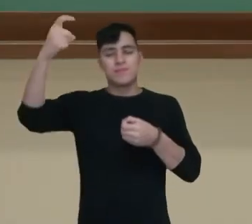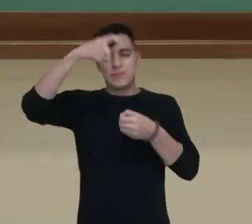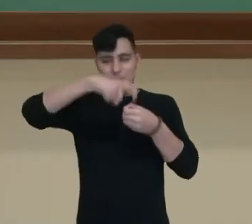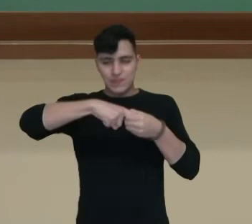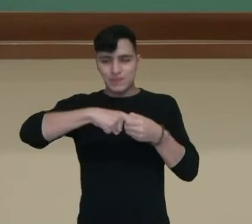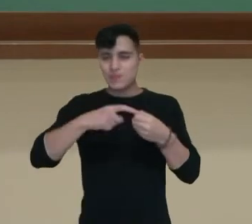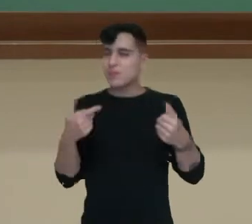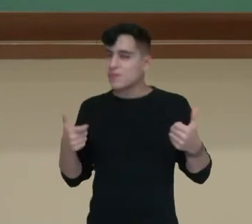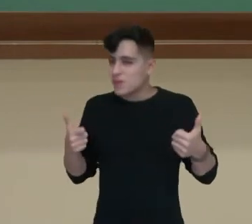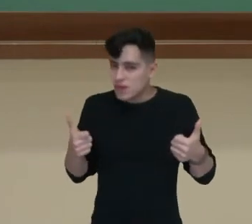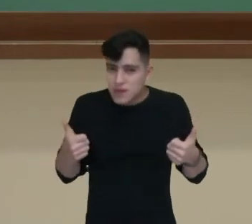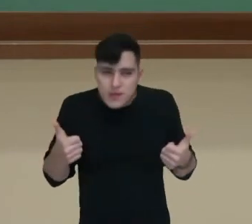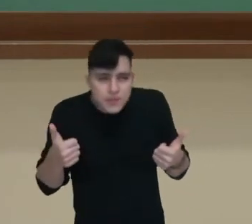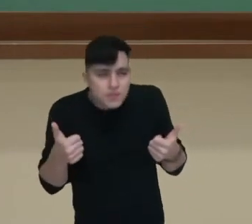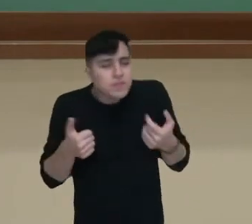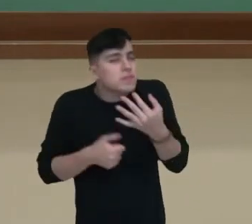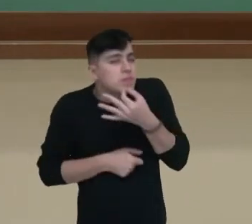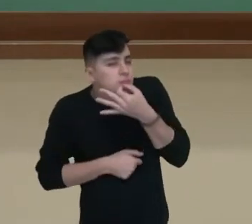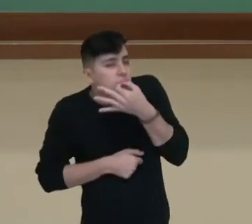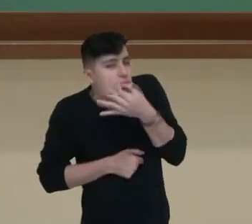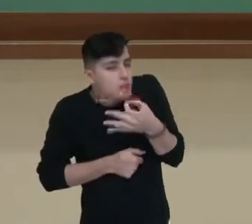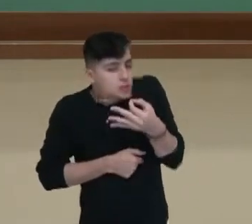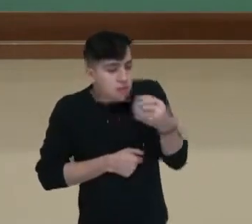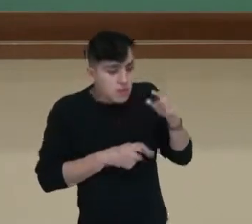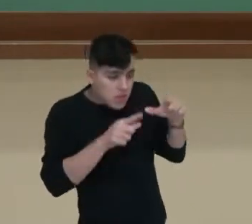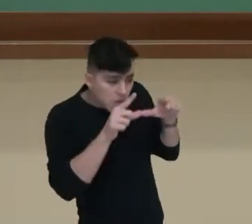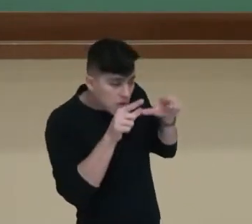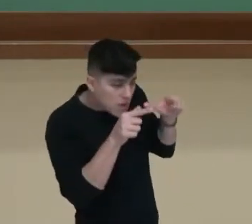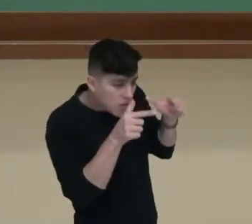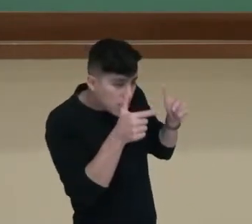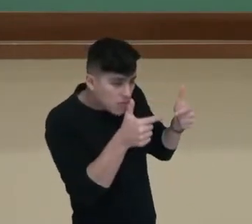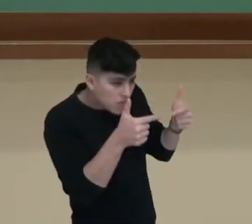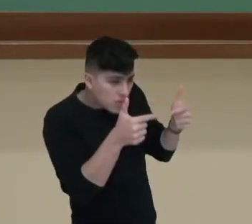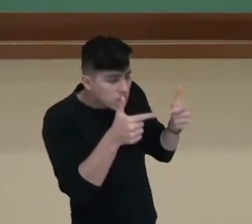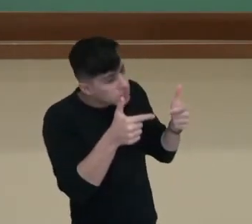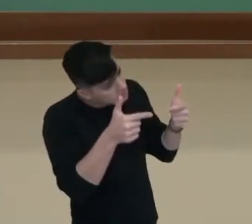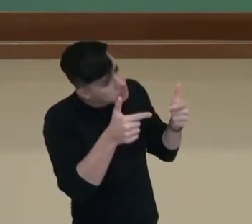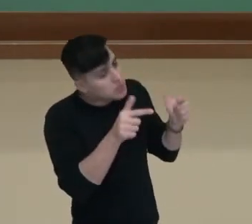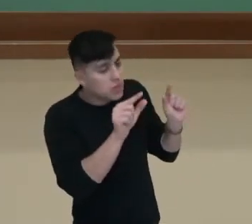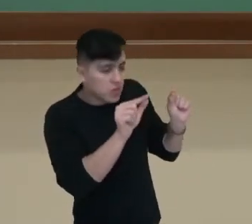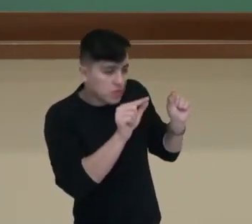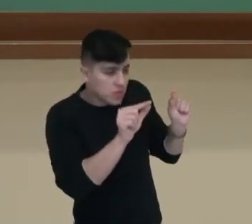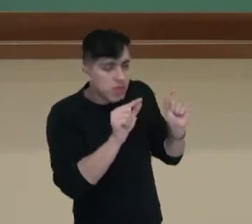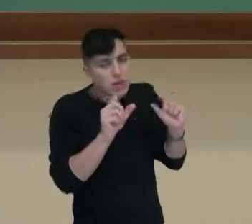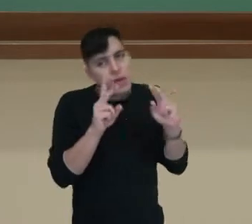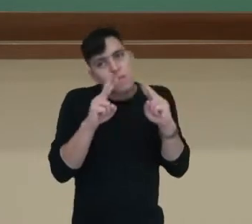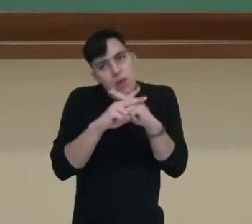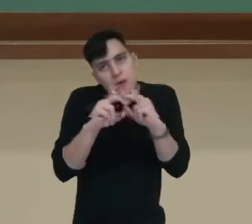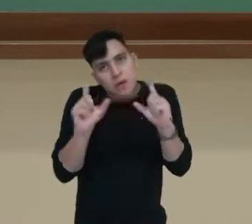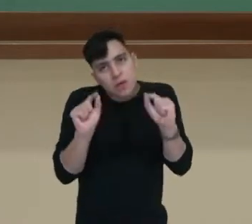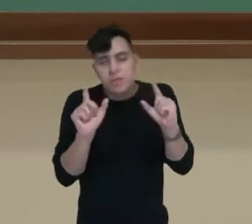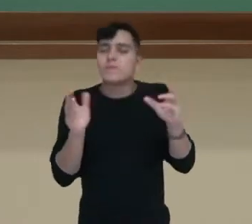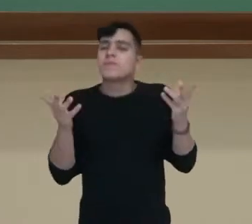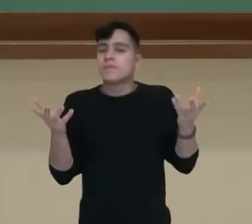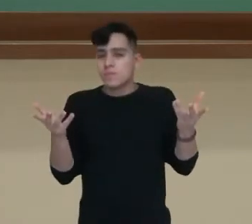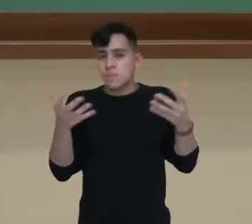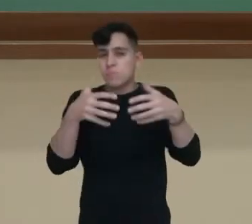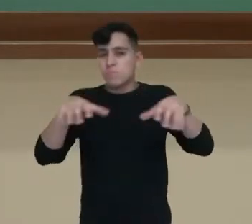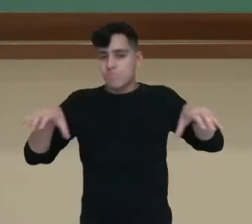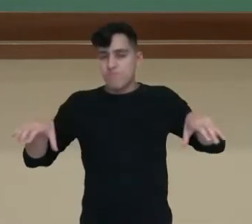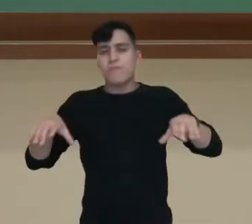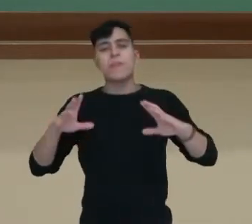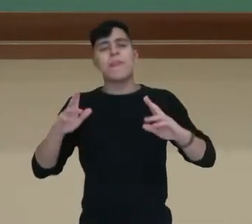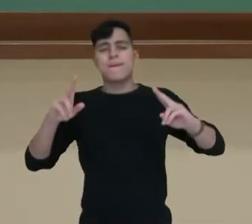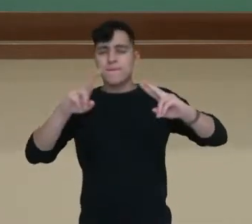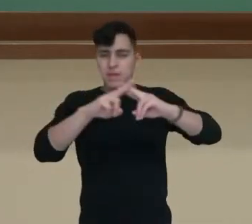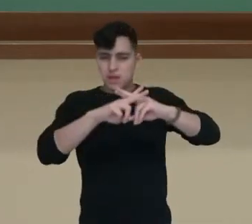Voltamos! Sua opinião, qual a diferença entre briga e luta? Bom, na minha opinião, a briga é uma coisa que acontece na rua